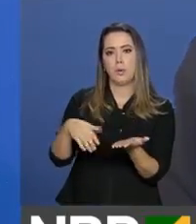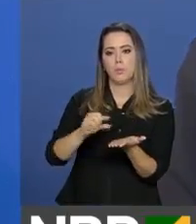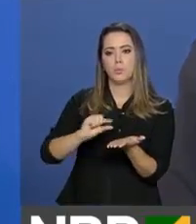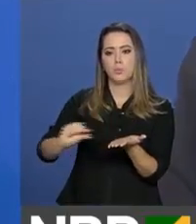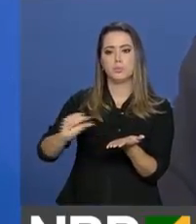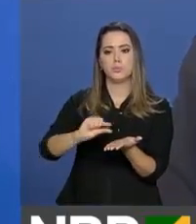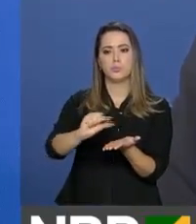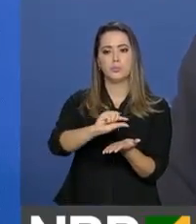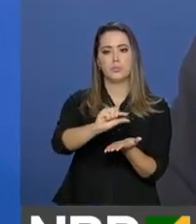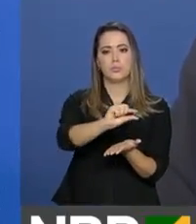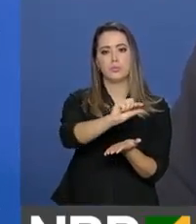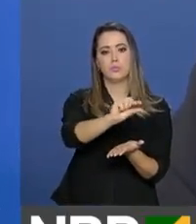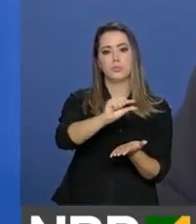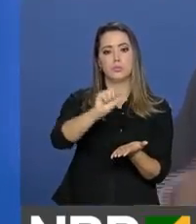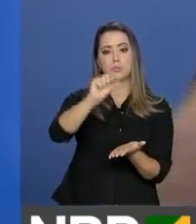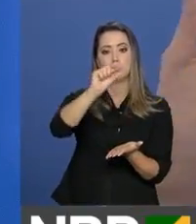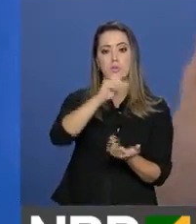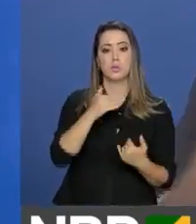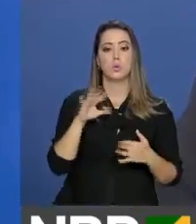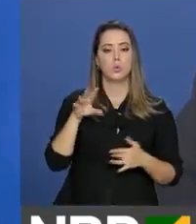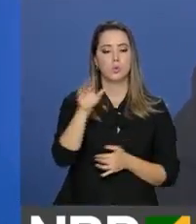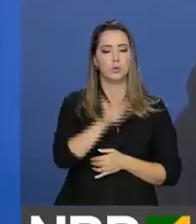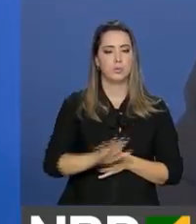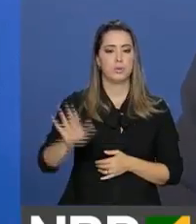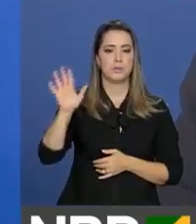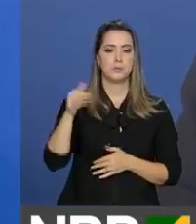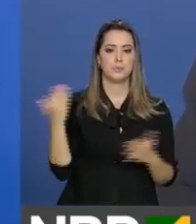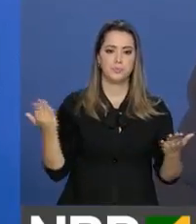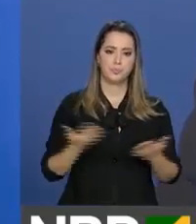isso, conseguiram fechar o seu balanço. Ainda agora,